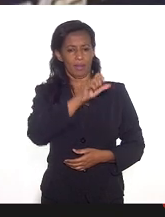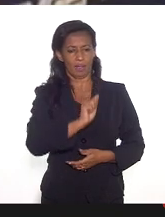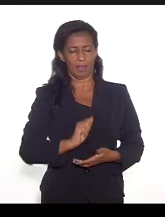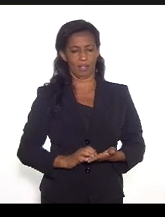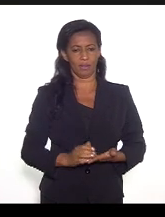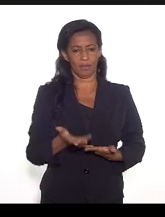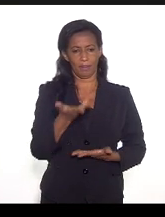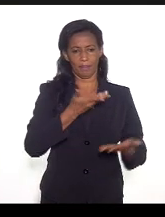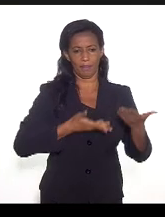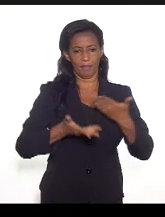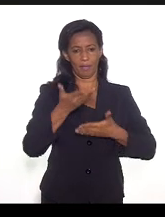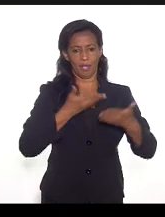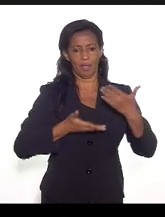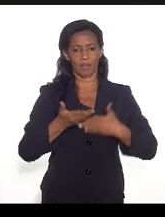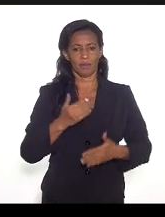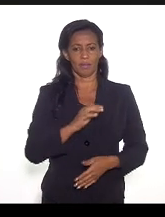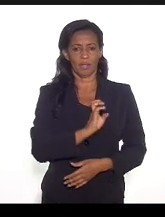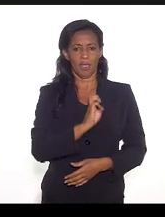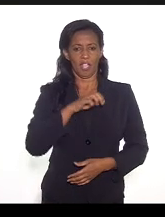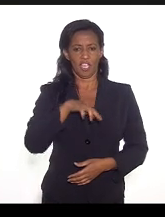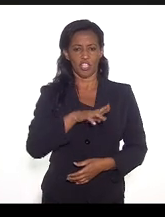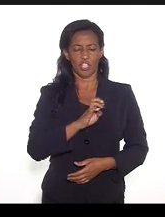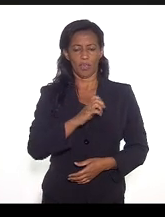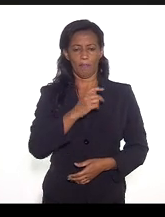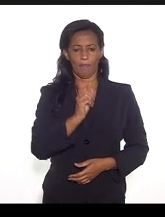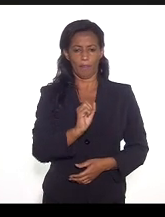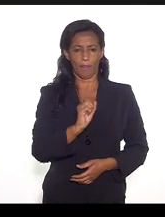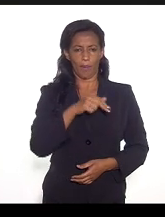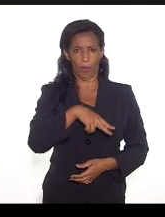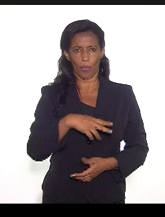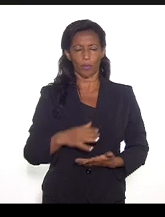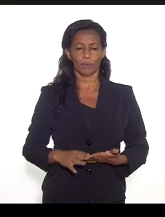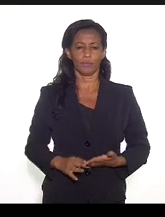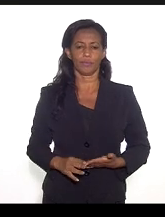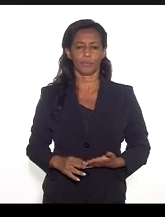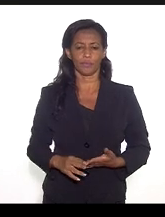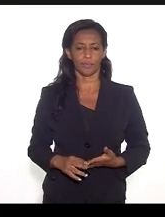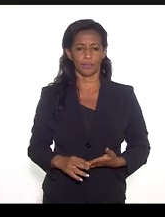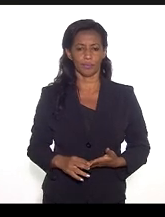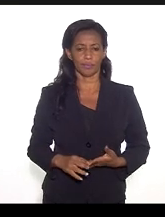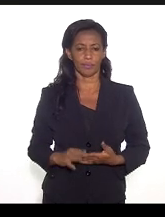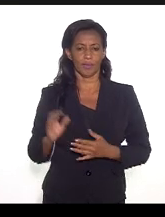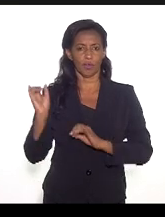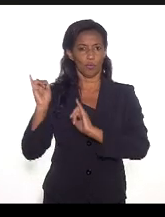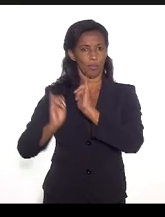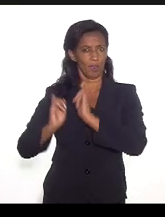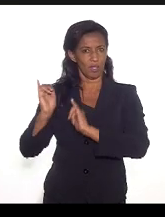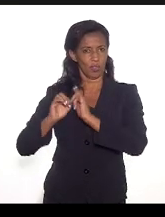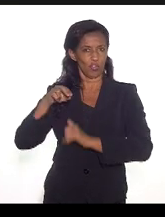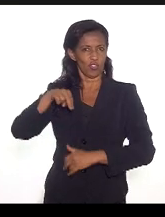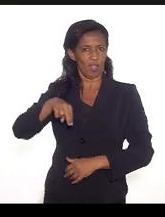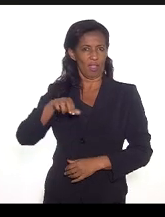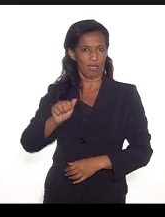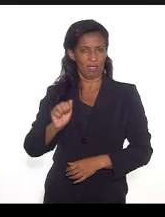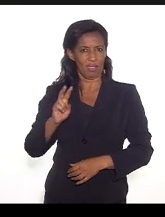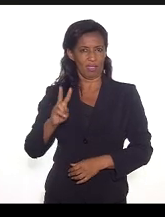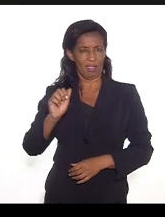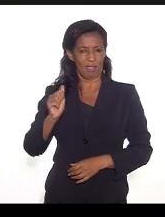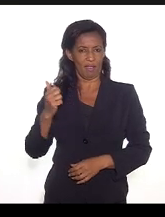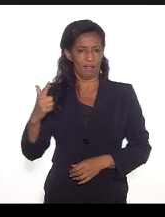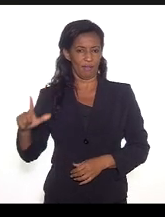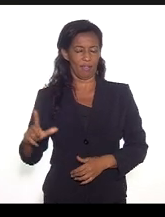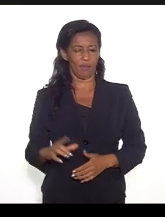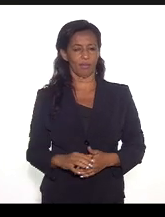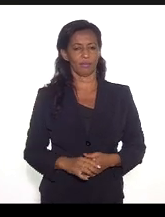vendo a participação da Engepron na alavancagem da indústria naval, acho que o senhor também anotou o